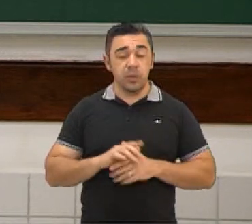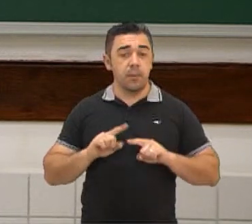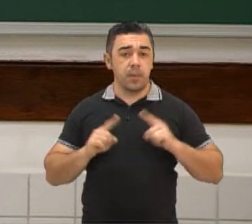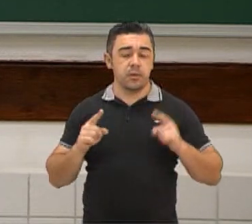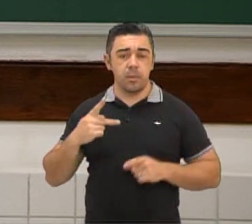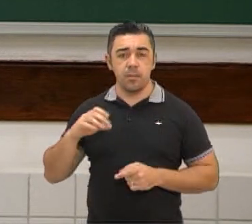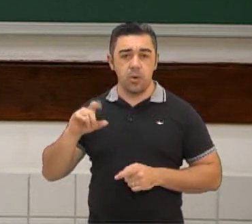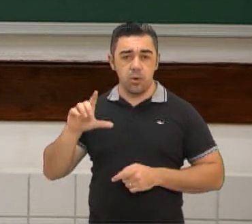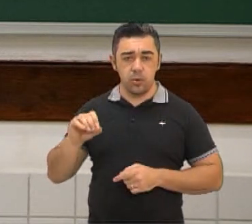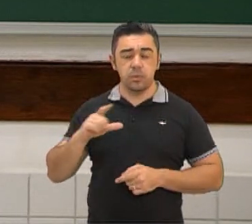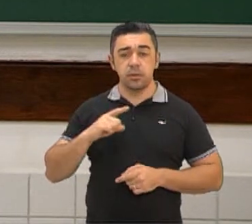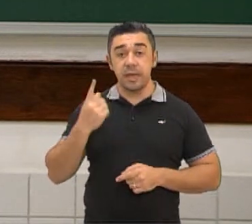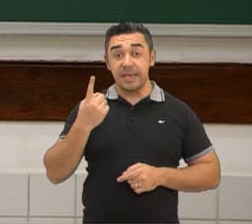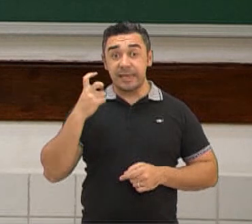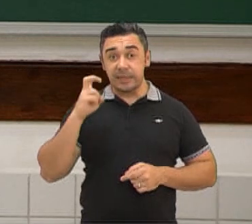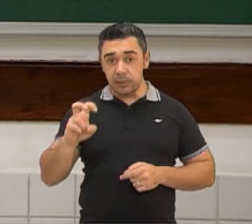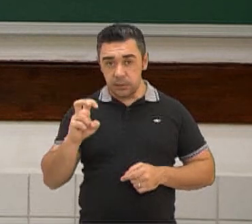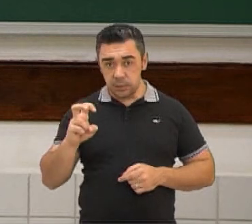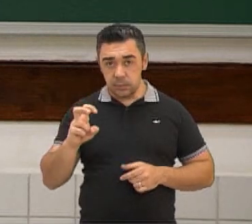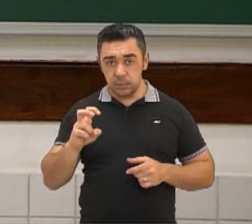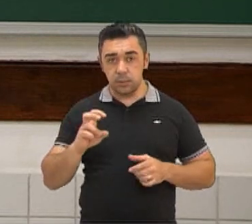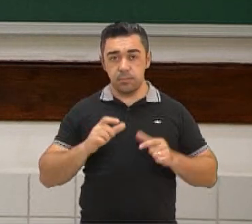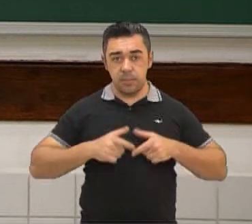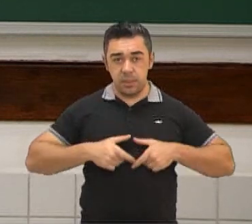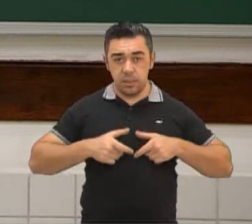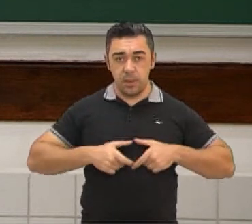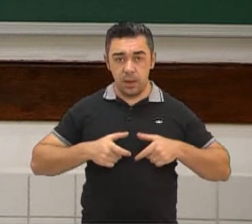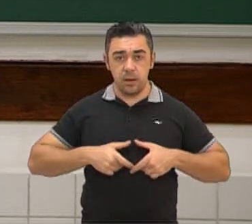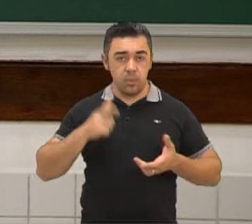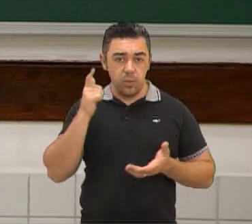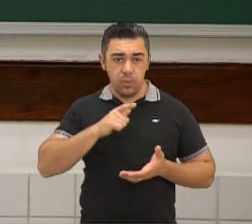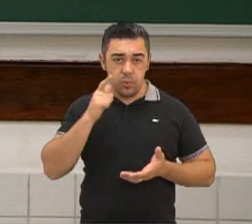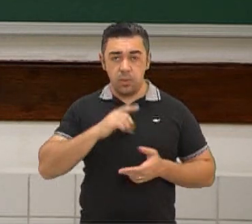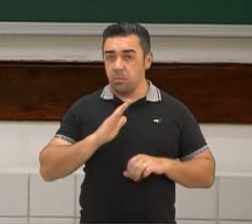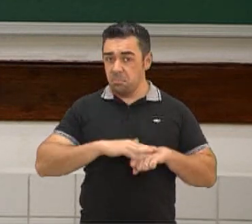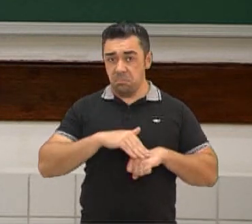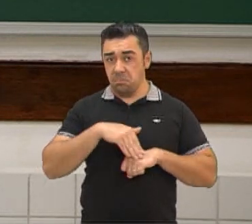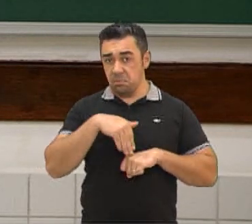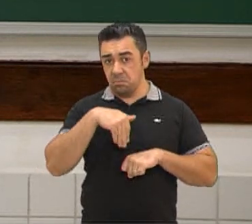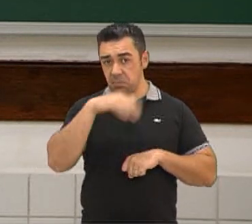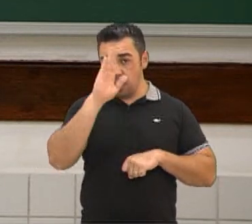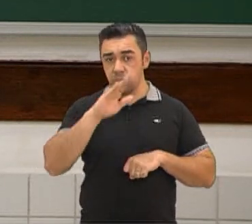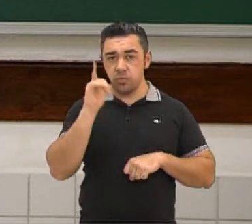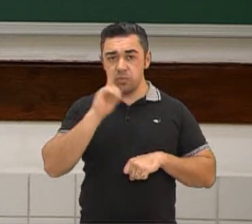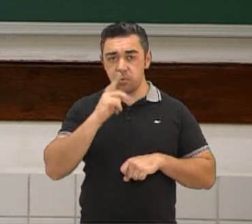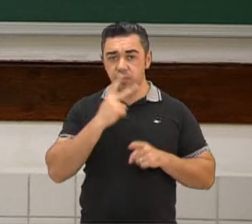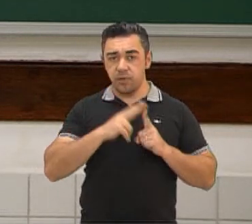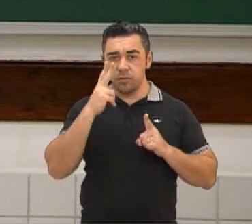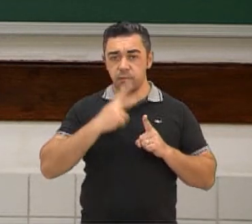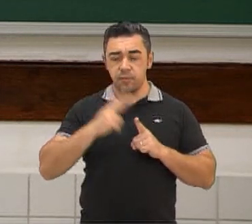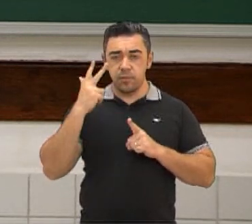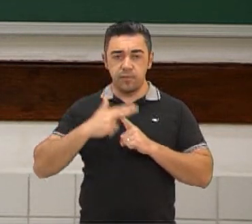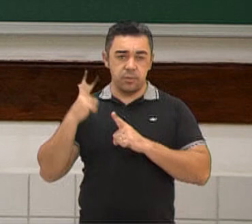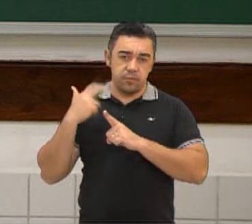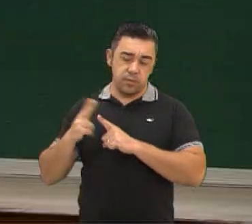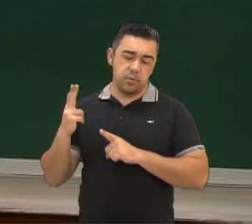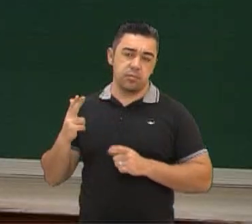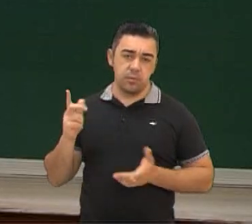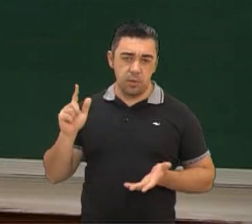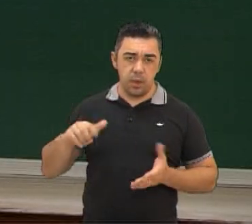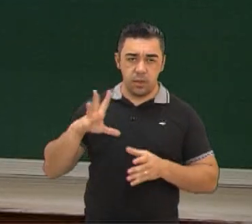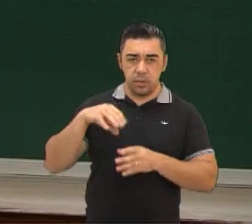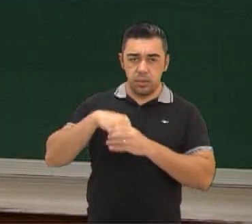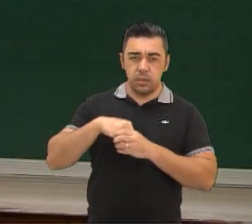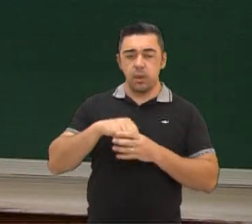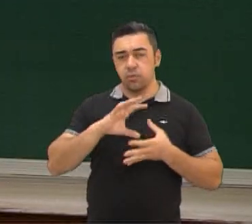Hungria tem 15 medalhas olímpicas. Então, é a seleção que mais venceu nessa modalidade